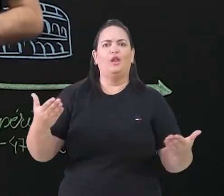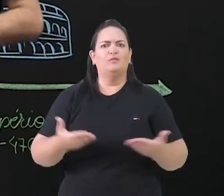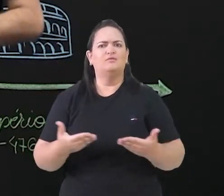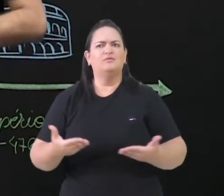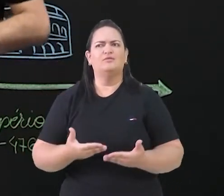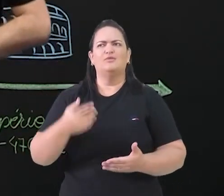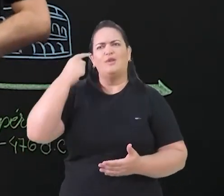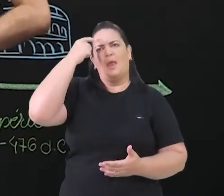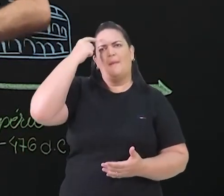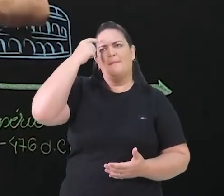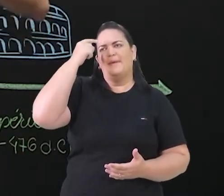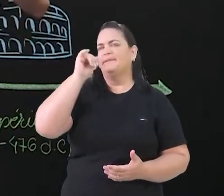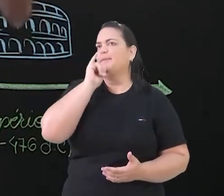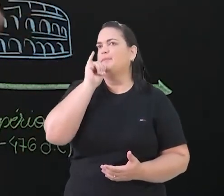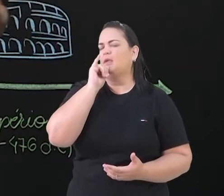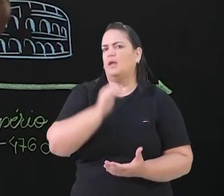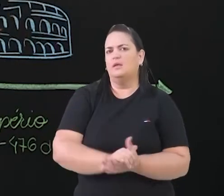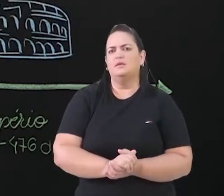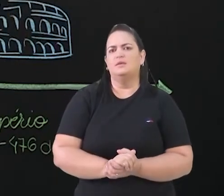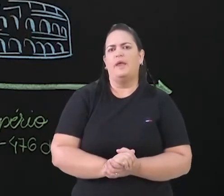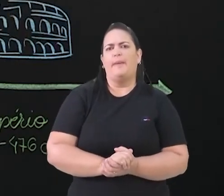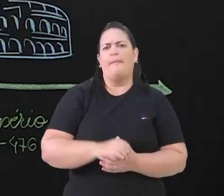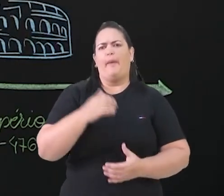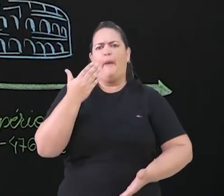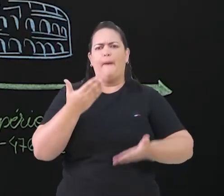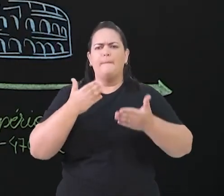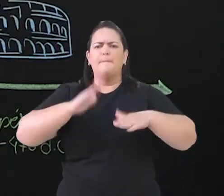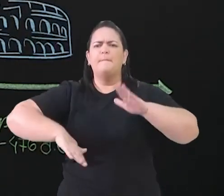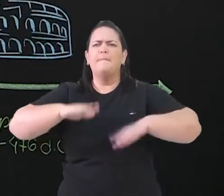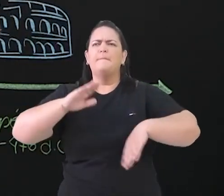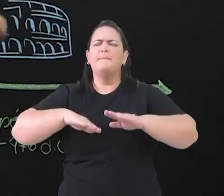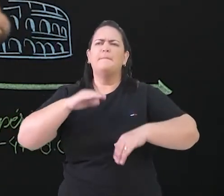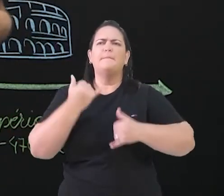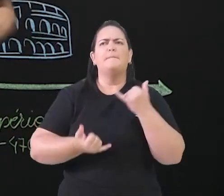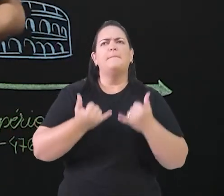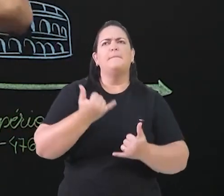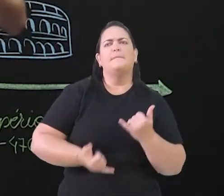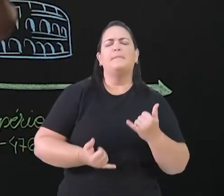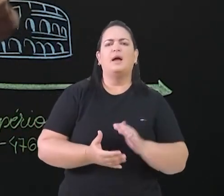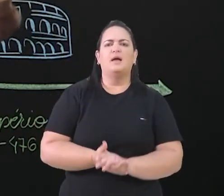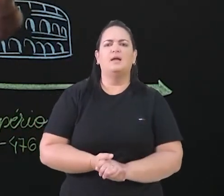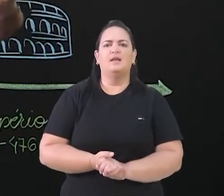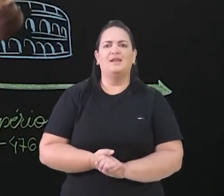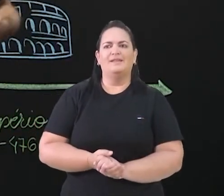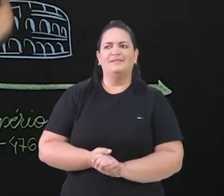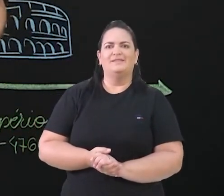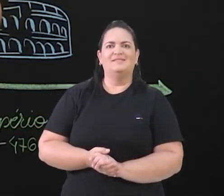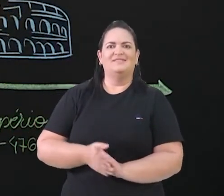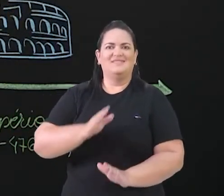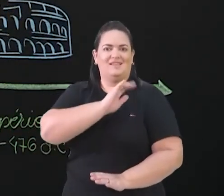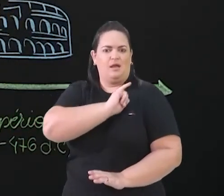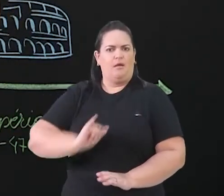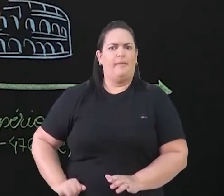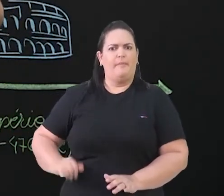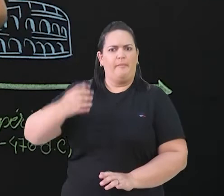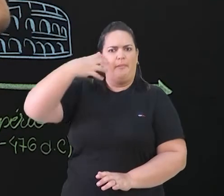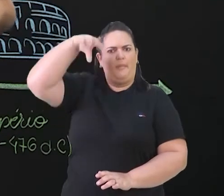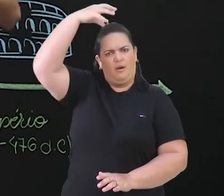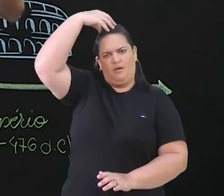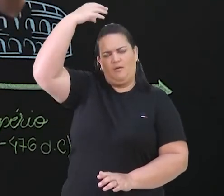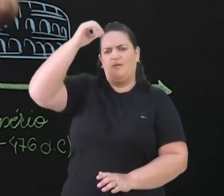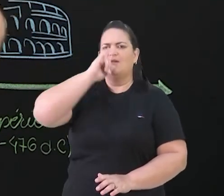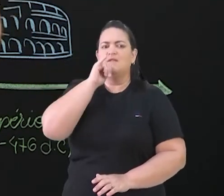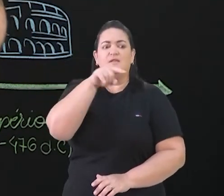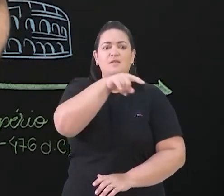mais profundidade, ela está muito a ver com a formação do Império Romano. A área que o Império Romano